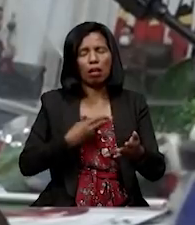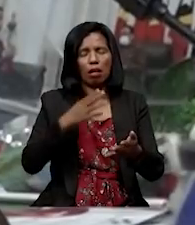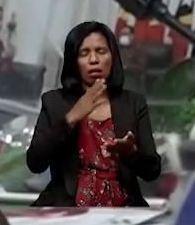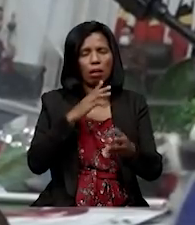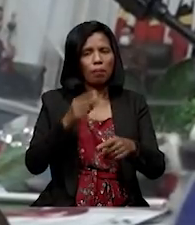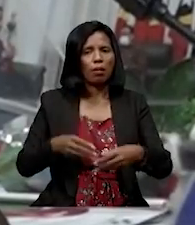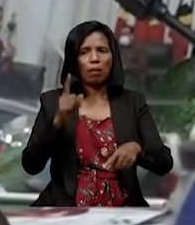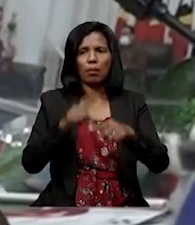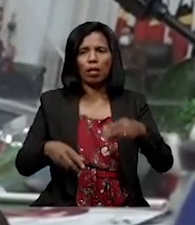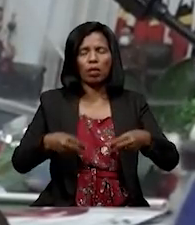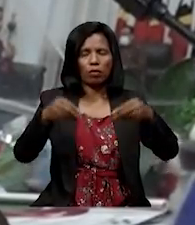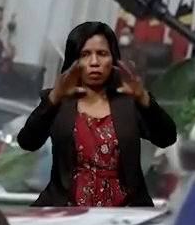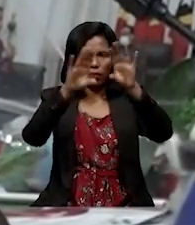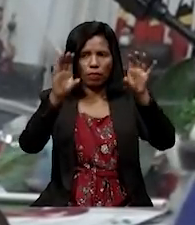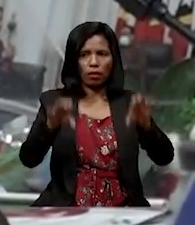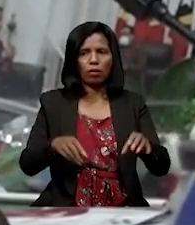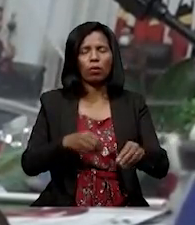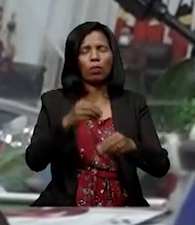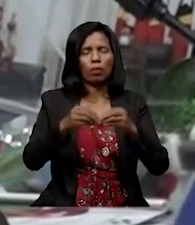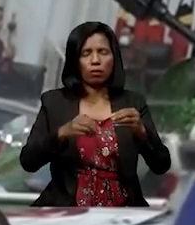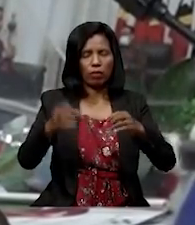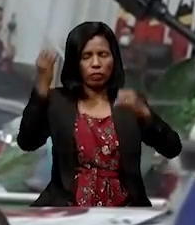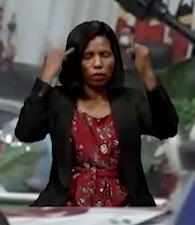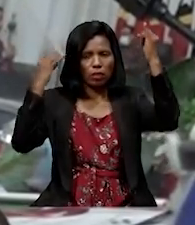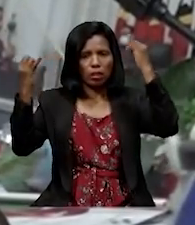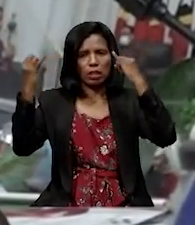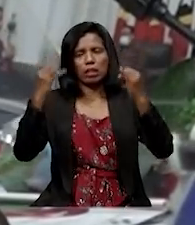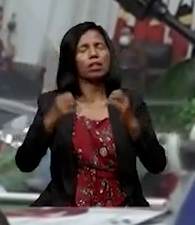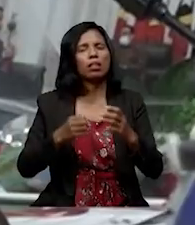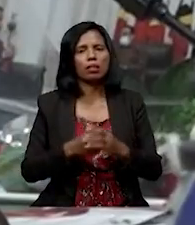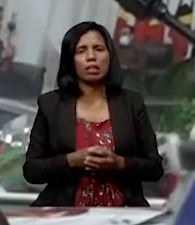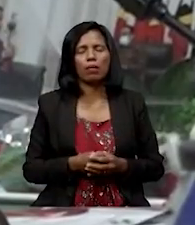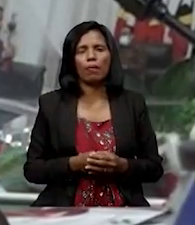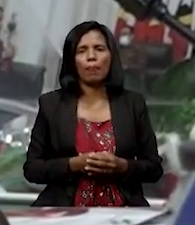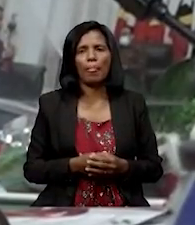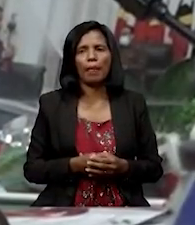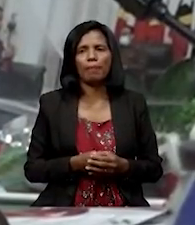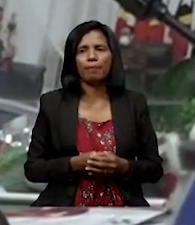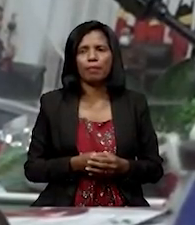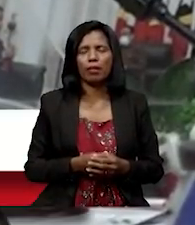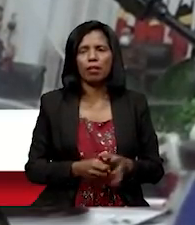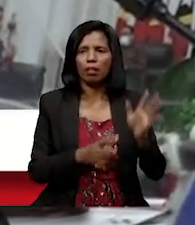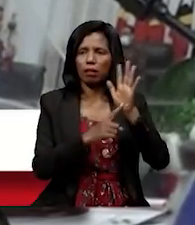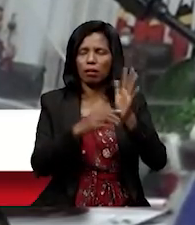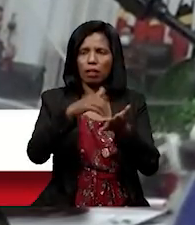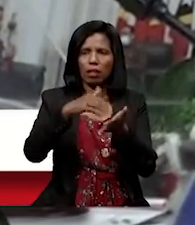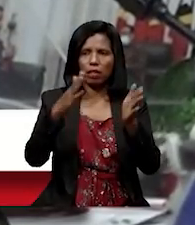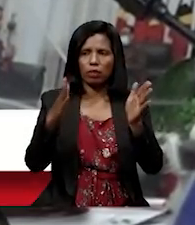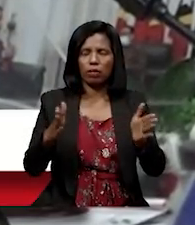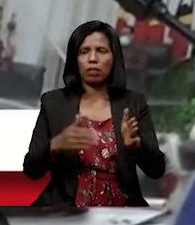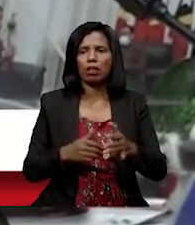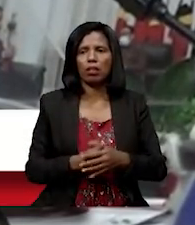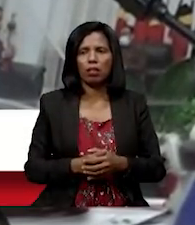vai informação moral imoral de nebe musu iha media social nebe agora sai viral te tebes estudante graduado si